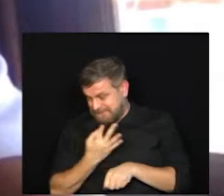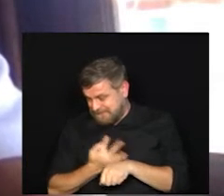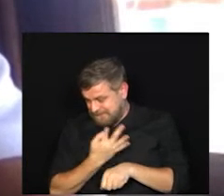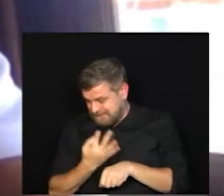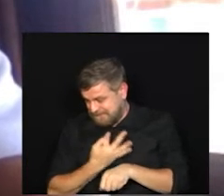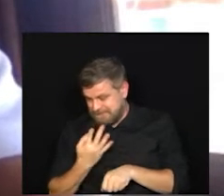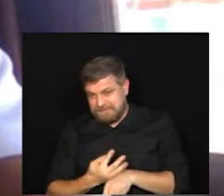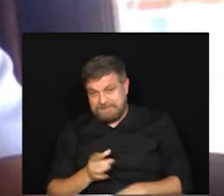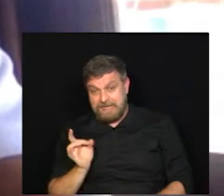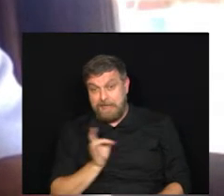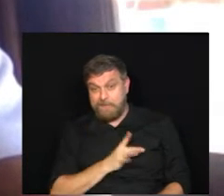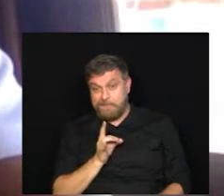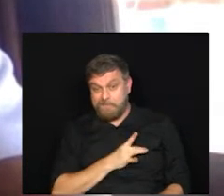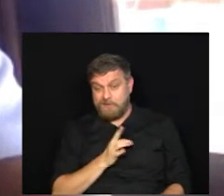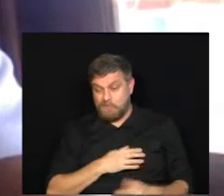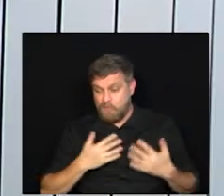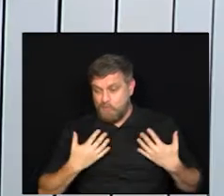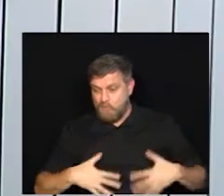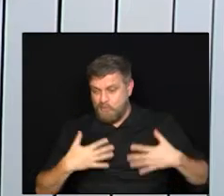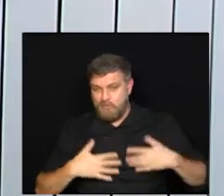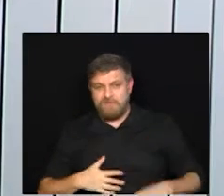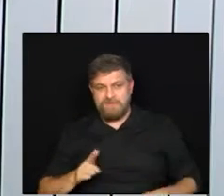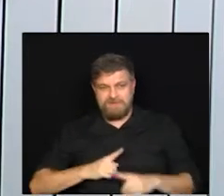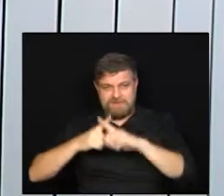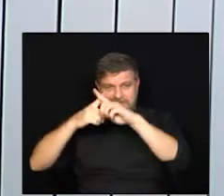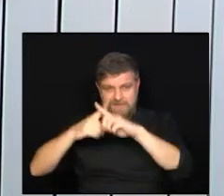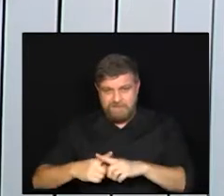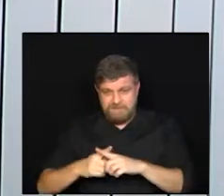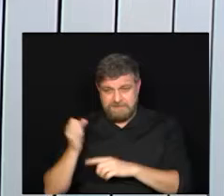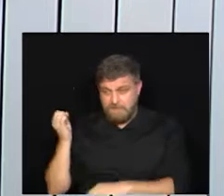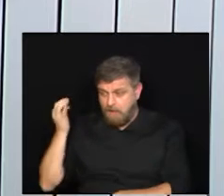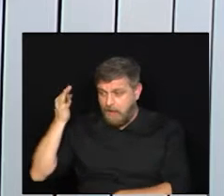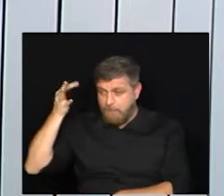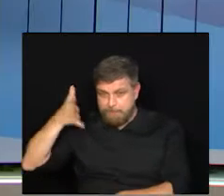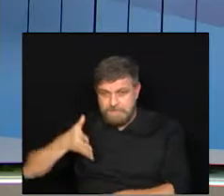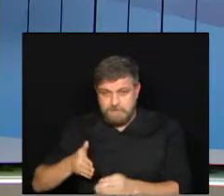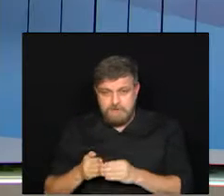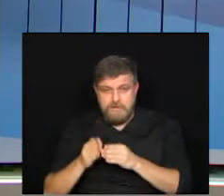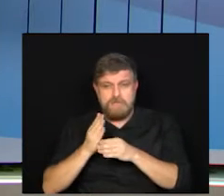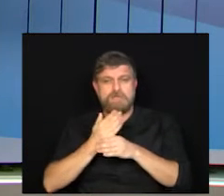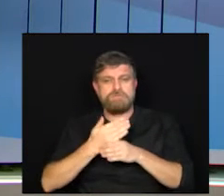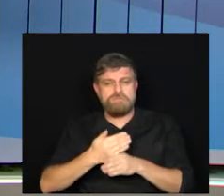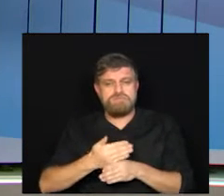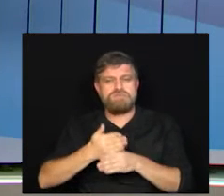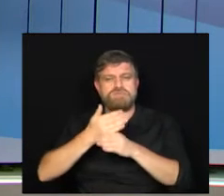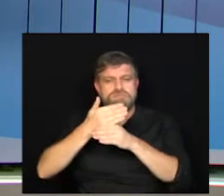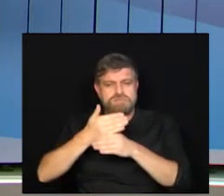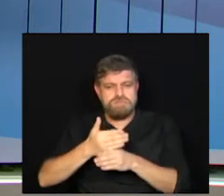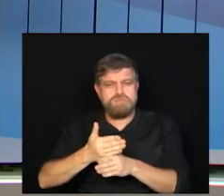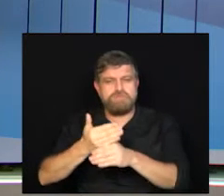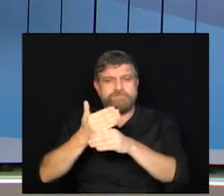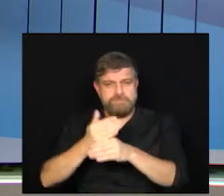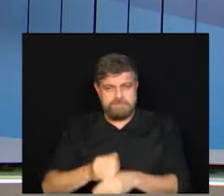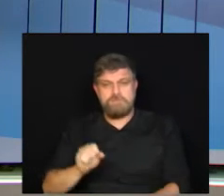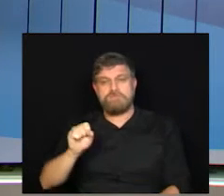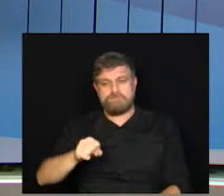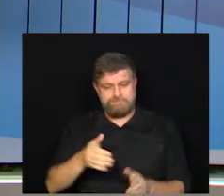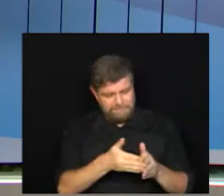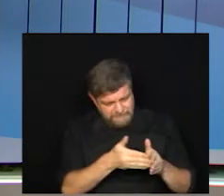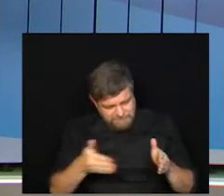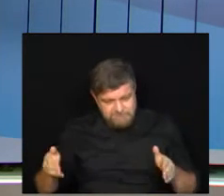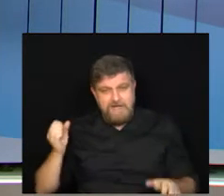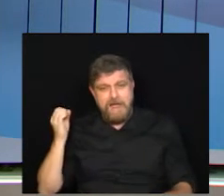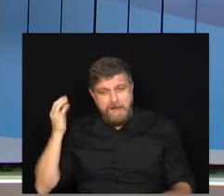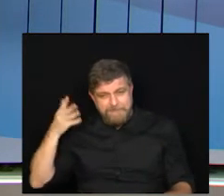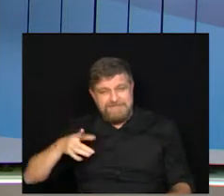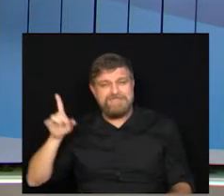tensa. Então tem competição que você passa a madrugada velejando? Sim, claro. Passa